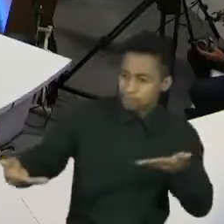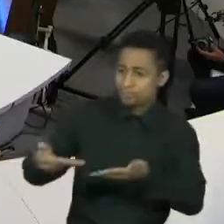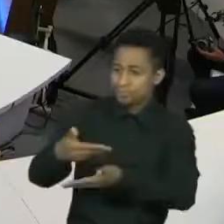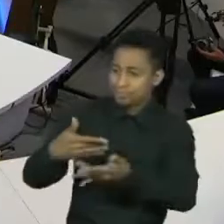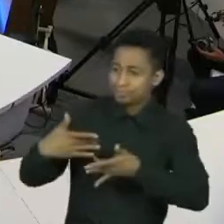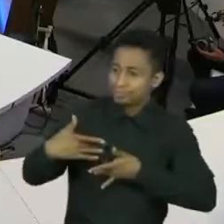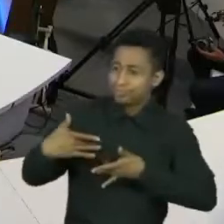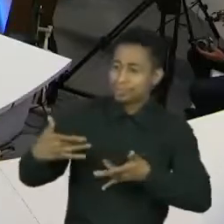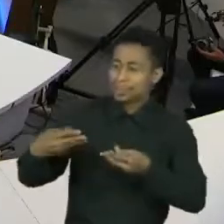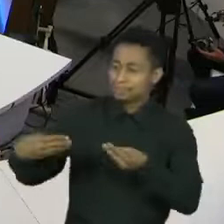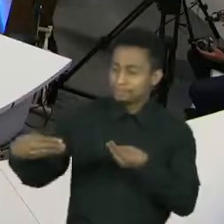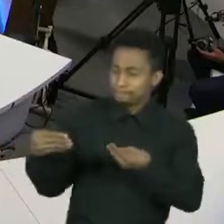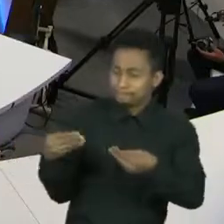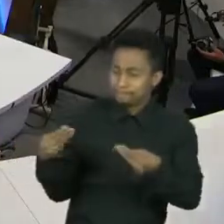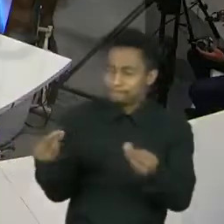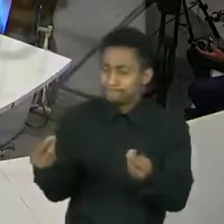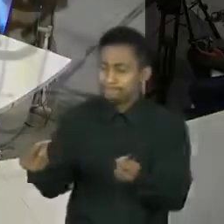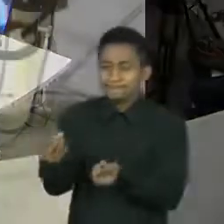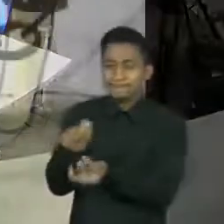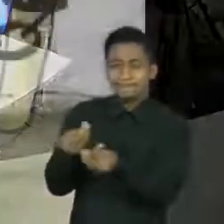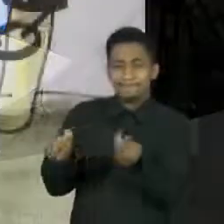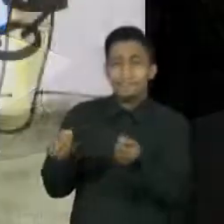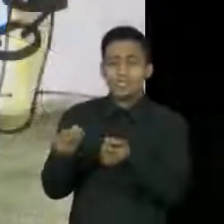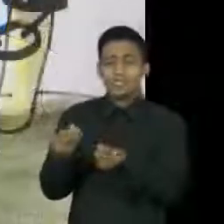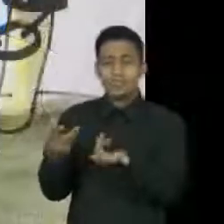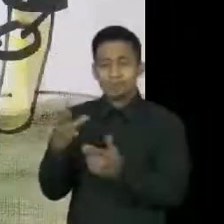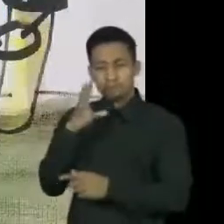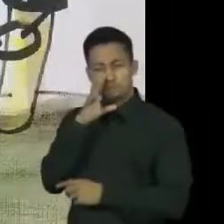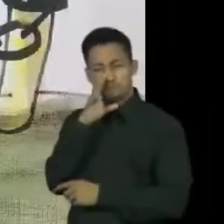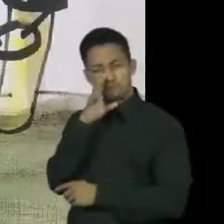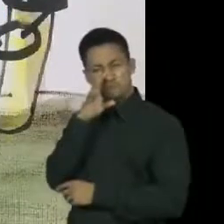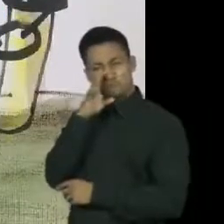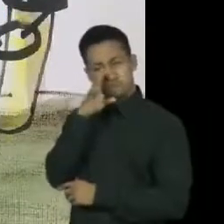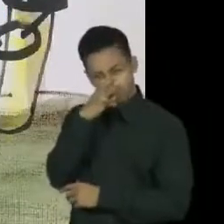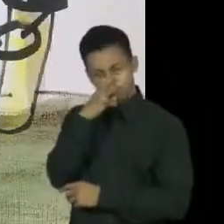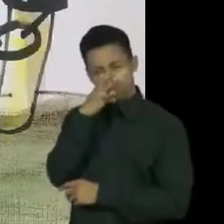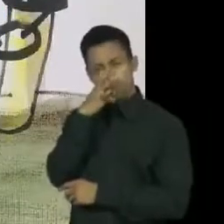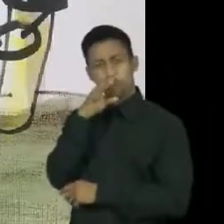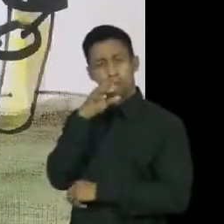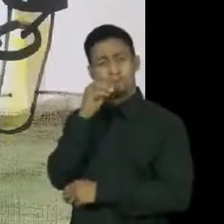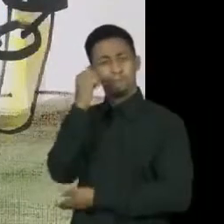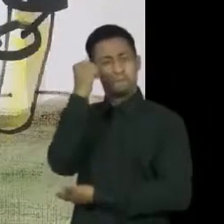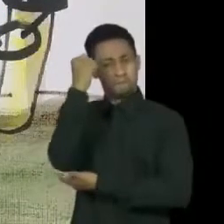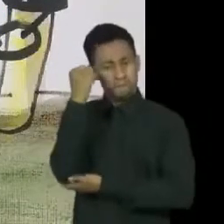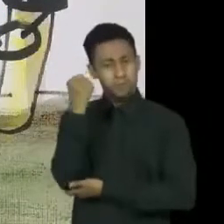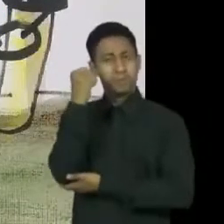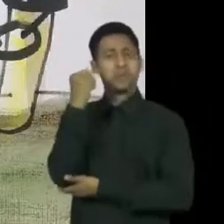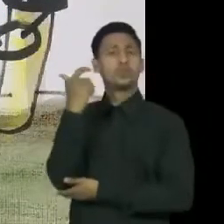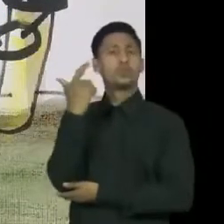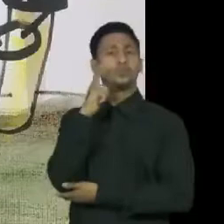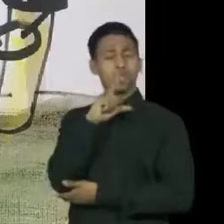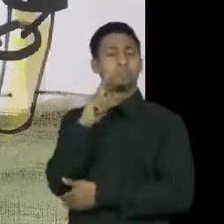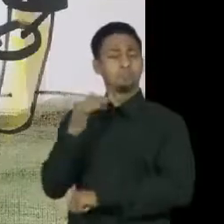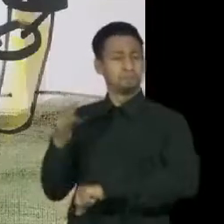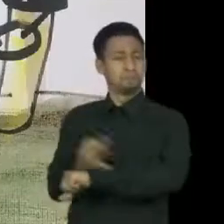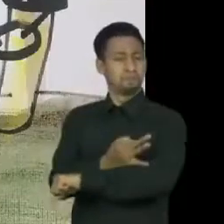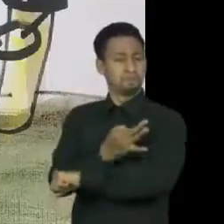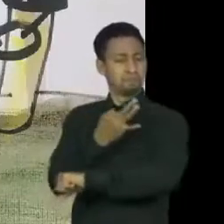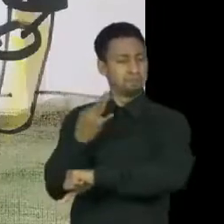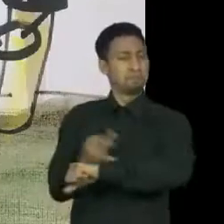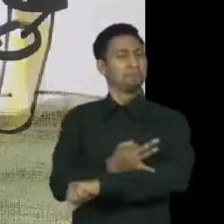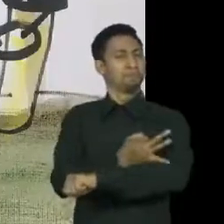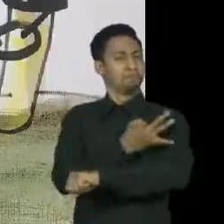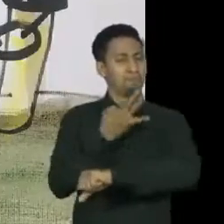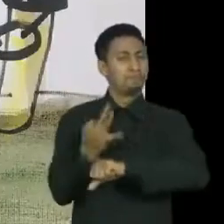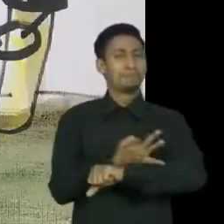sejam resilientes E resistam essas adversidades que estão e na